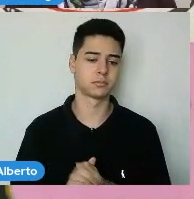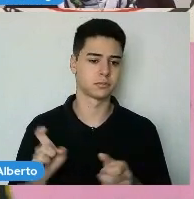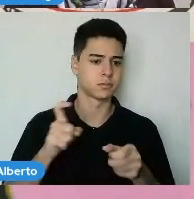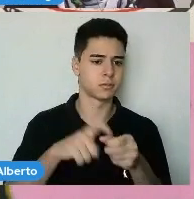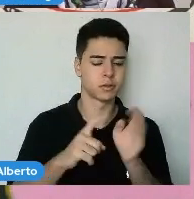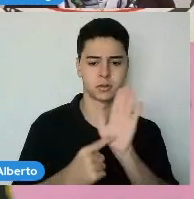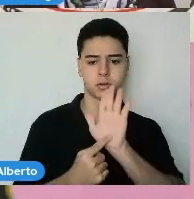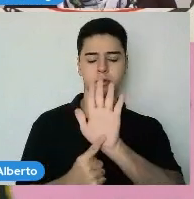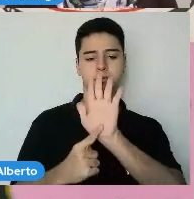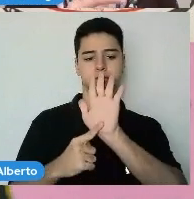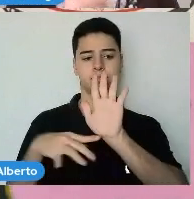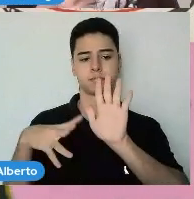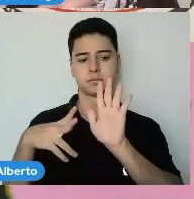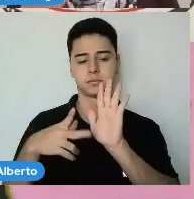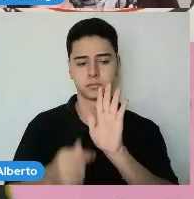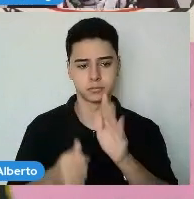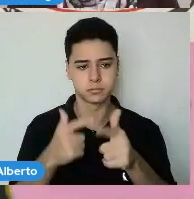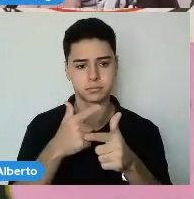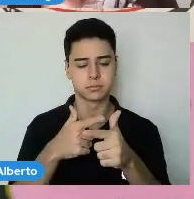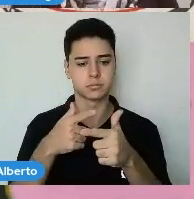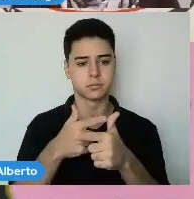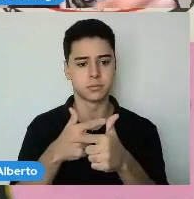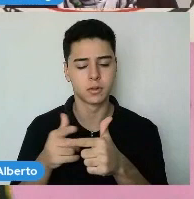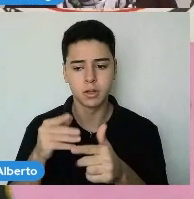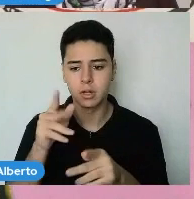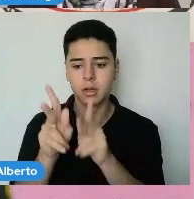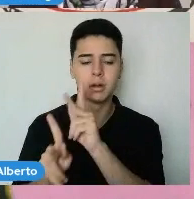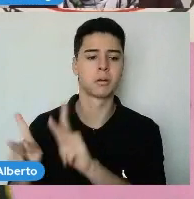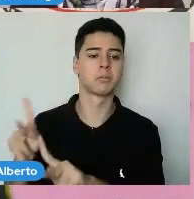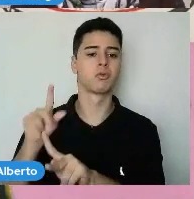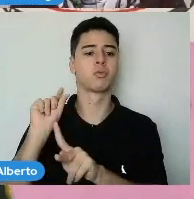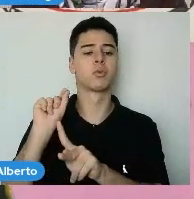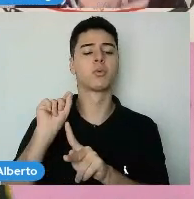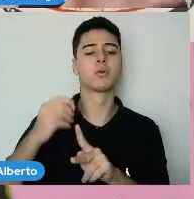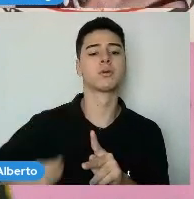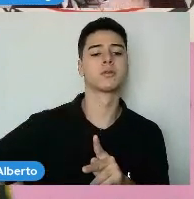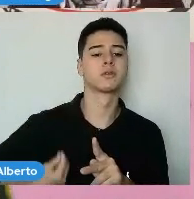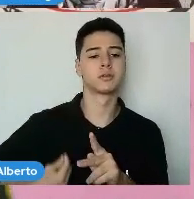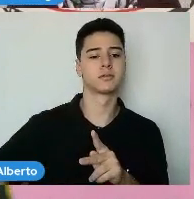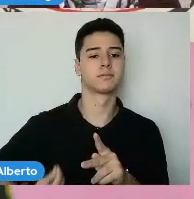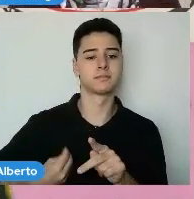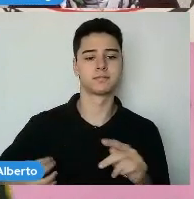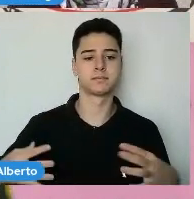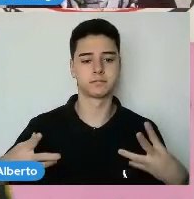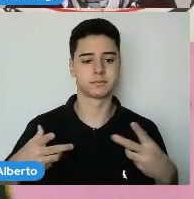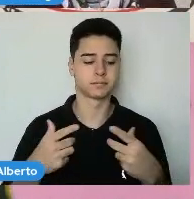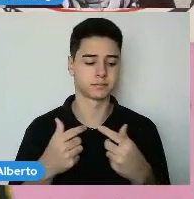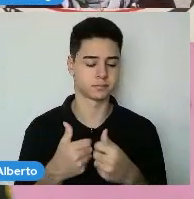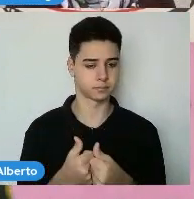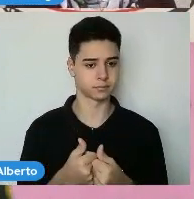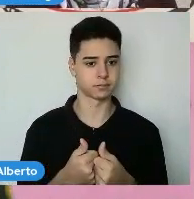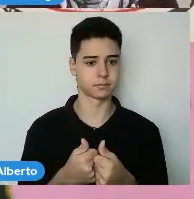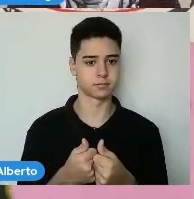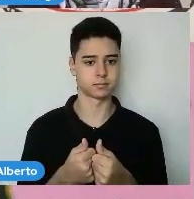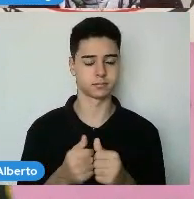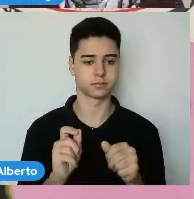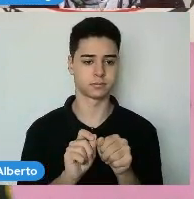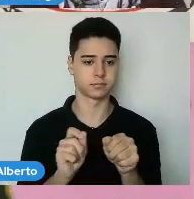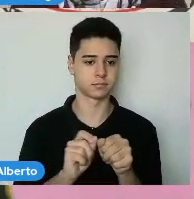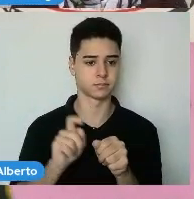propondo propondo ao público que está participando, né? Que está